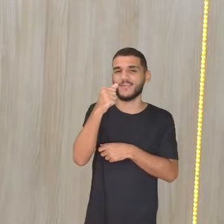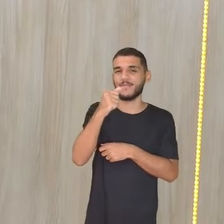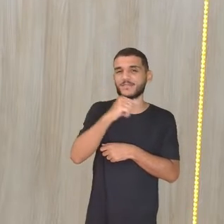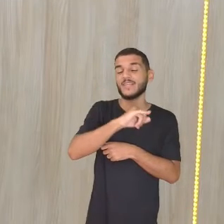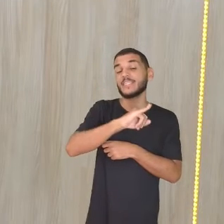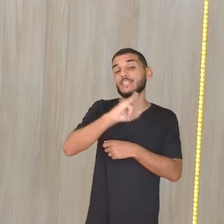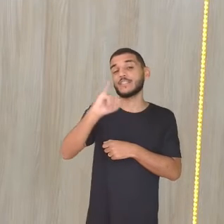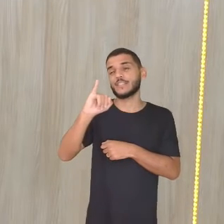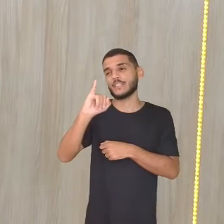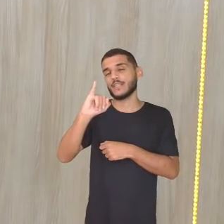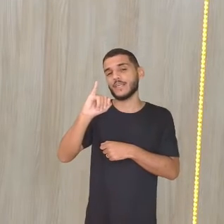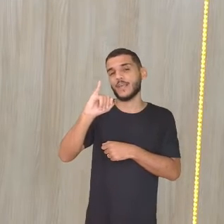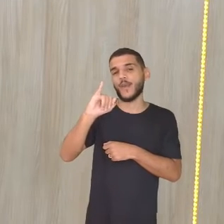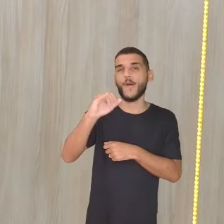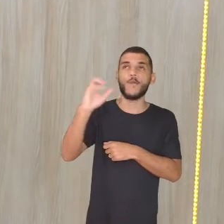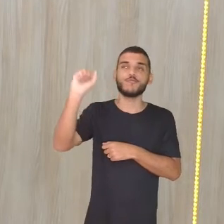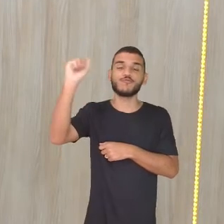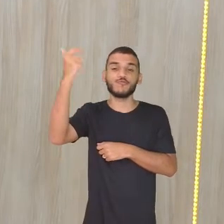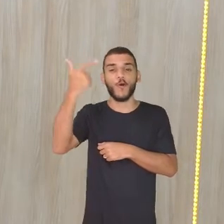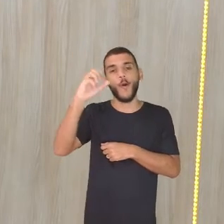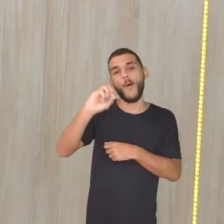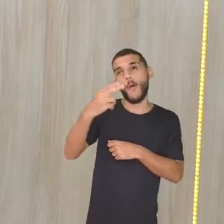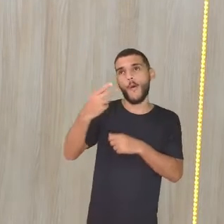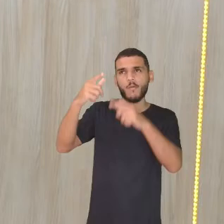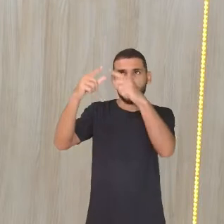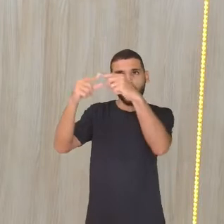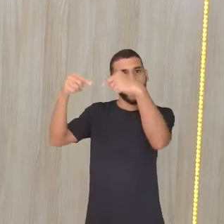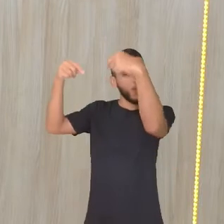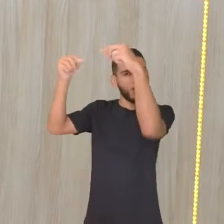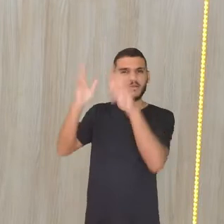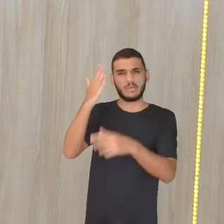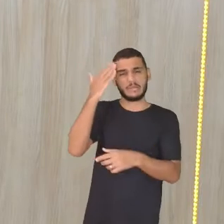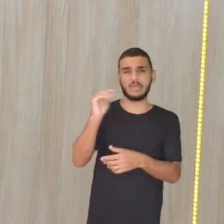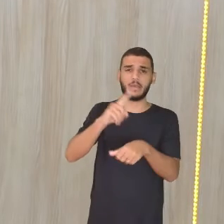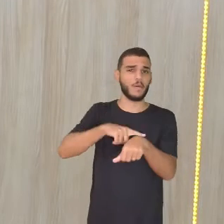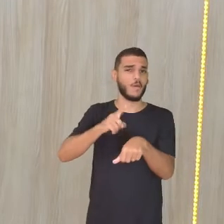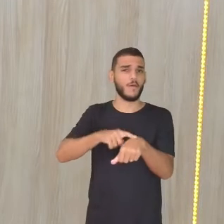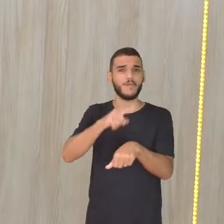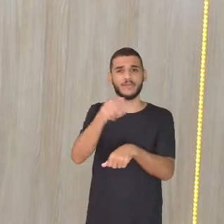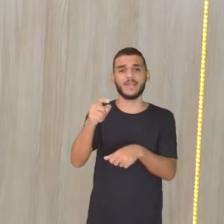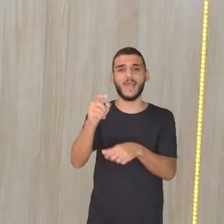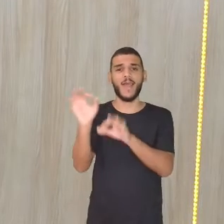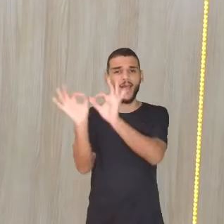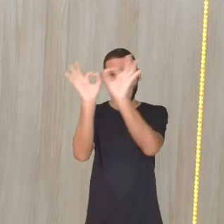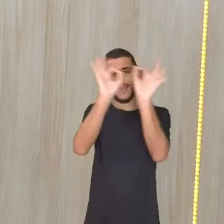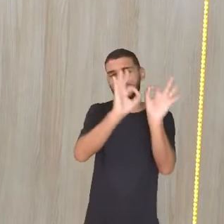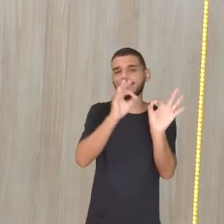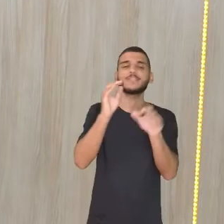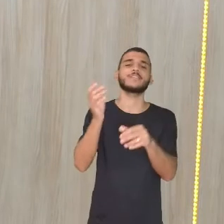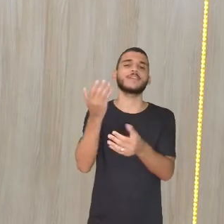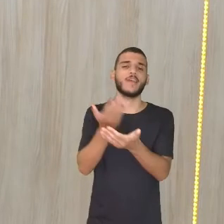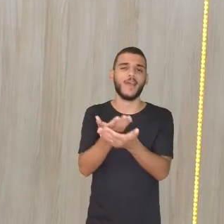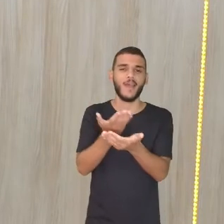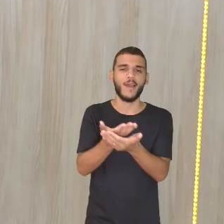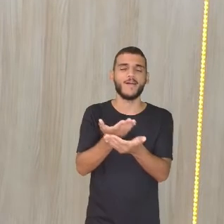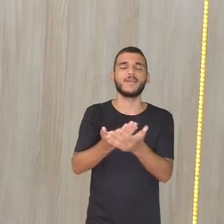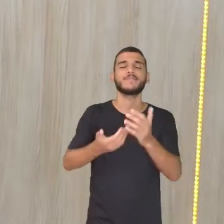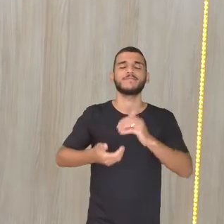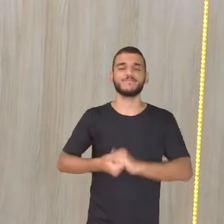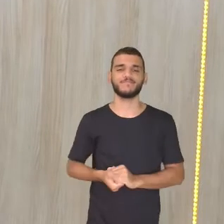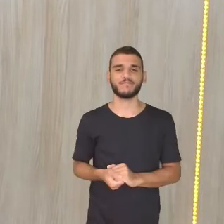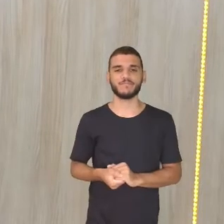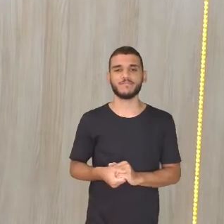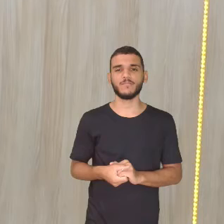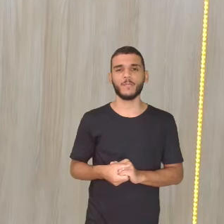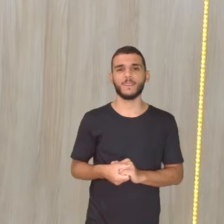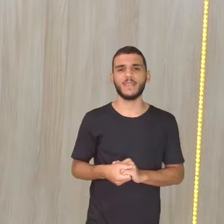sol, não é, ou a lua, não sei que horas você vai ver essa aula, estiver brilhando, não é? Mesmo que o sol ou a